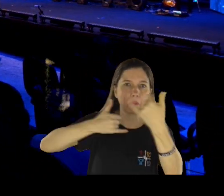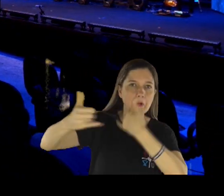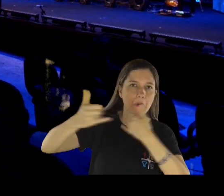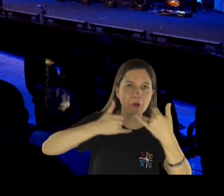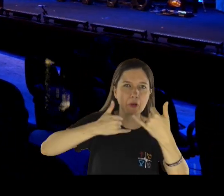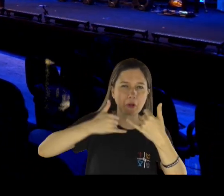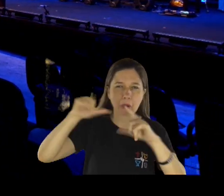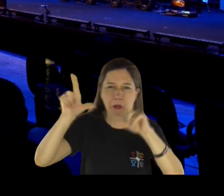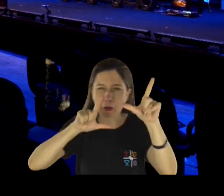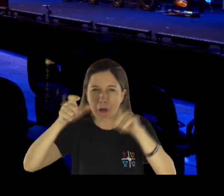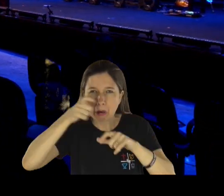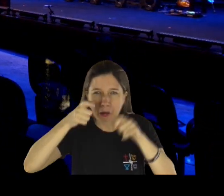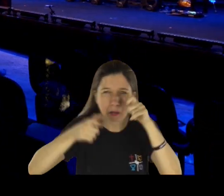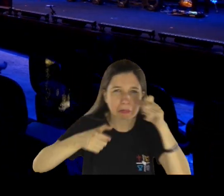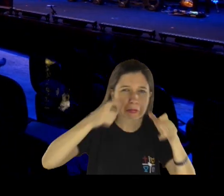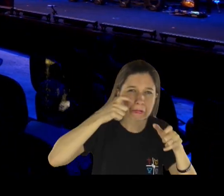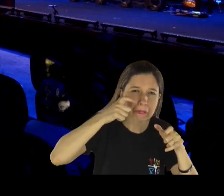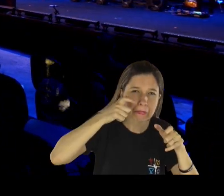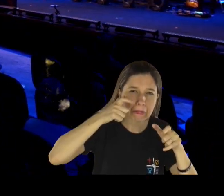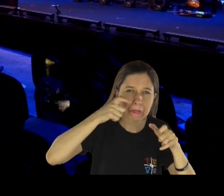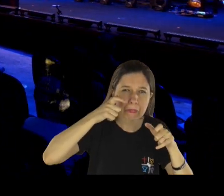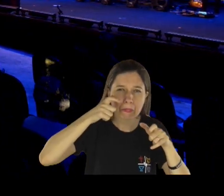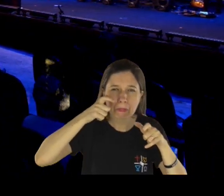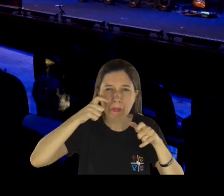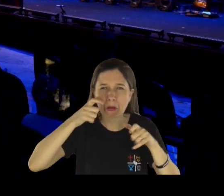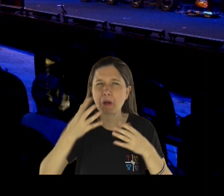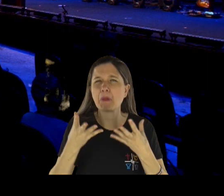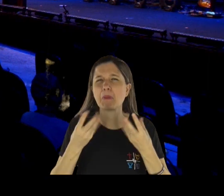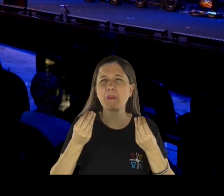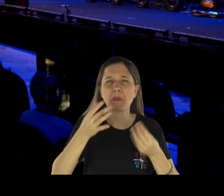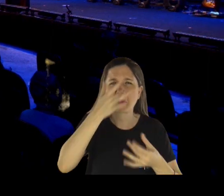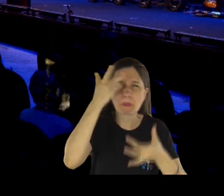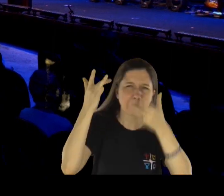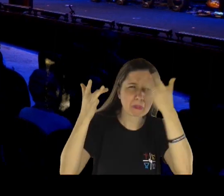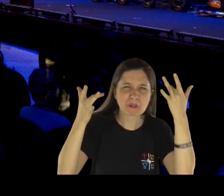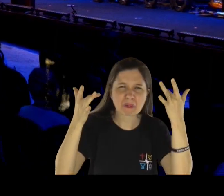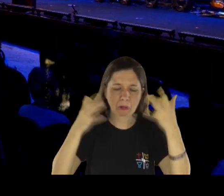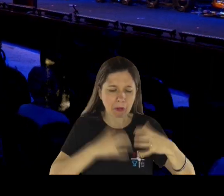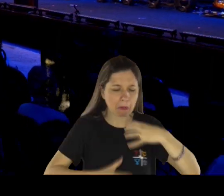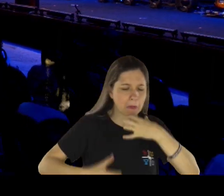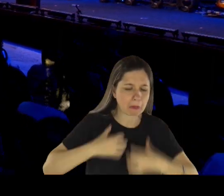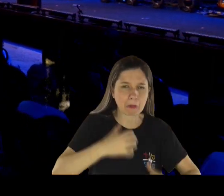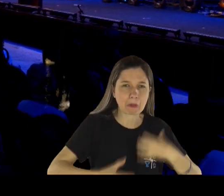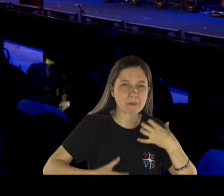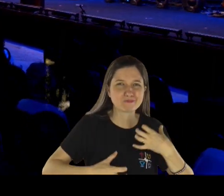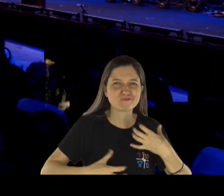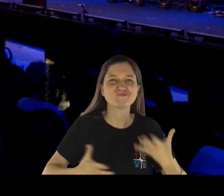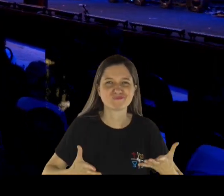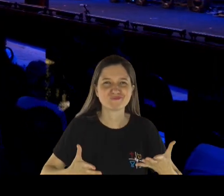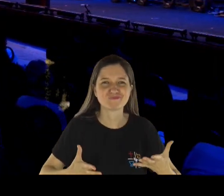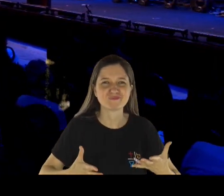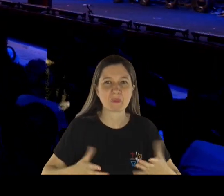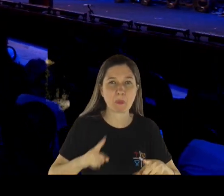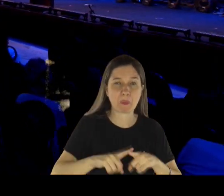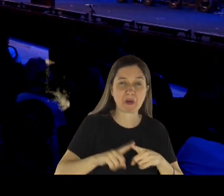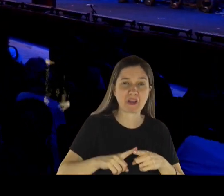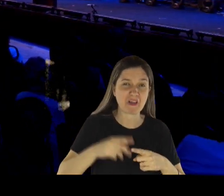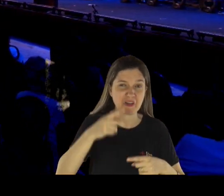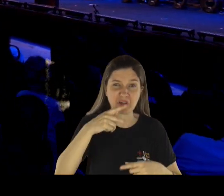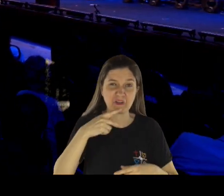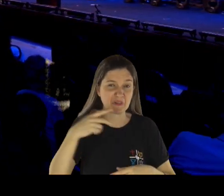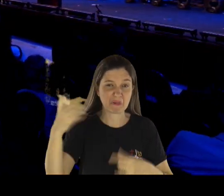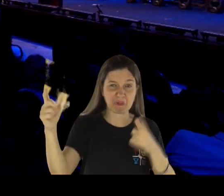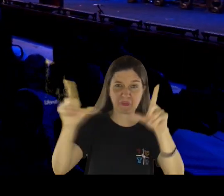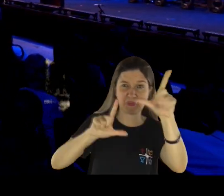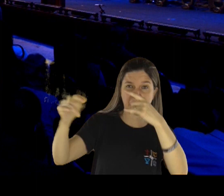você entrar na internet, você vê o povo desesperado entrando nas linhas de trem, fugindo de Londres, porque vai fechar aquela cidade.